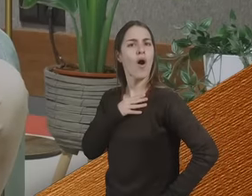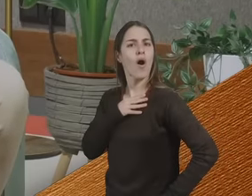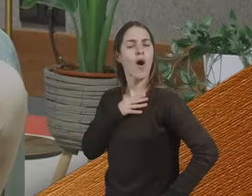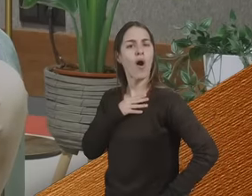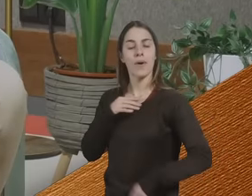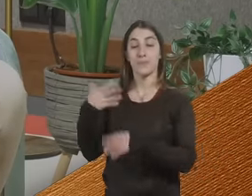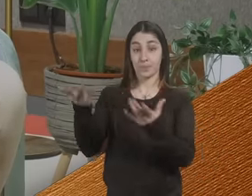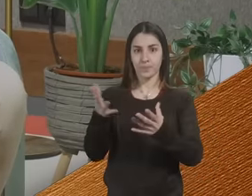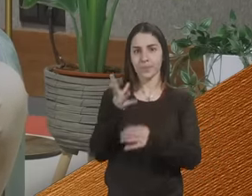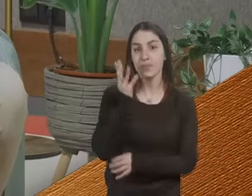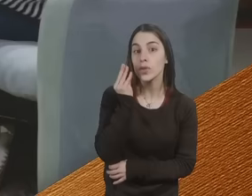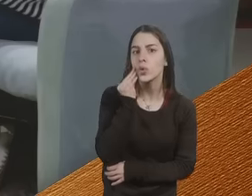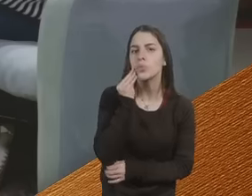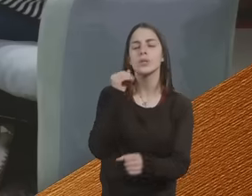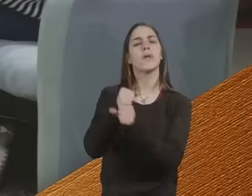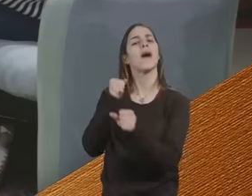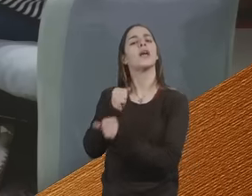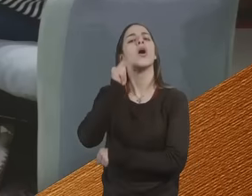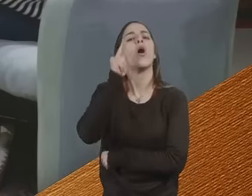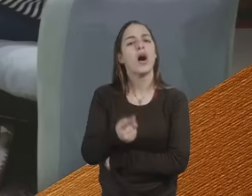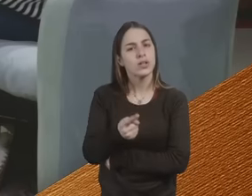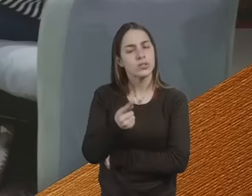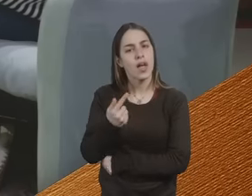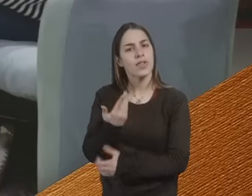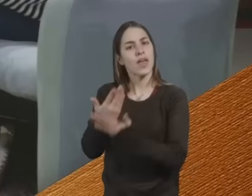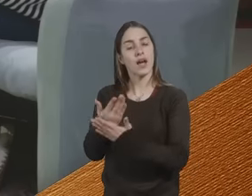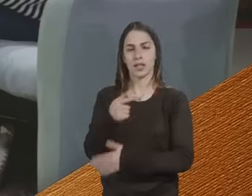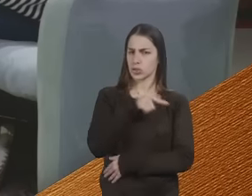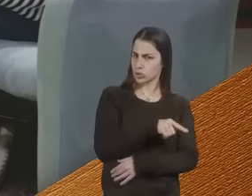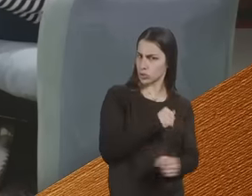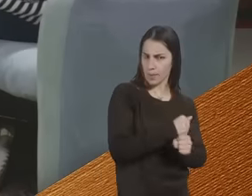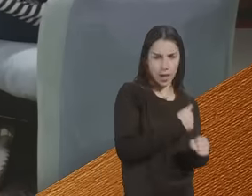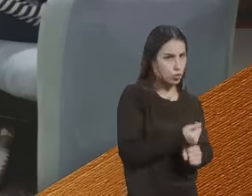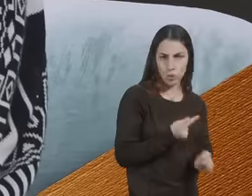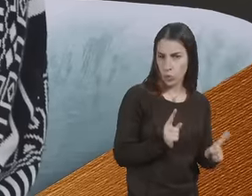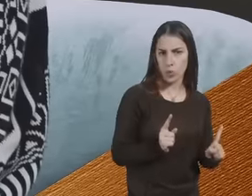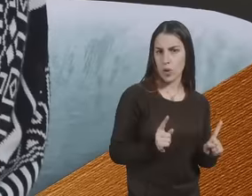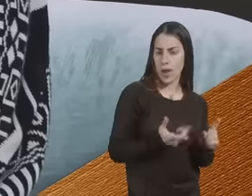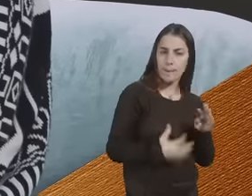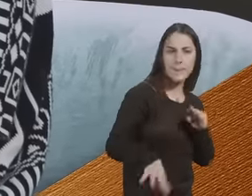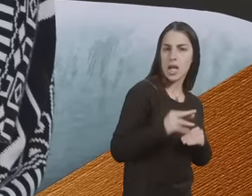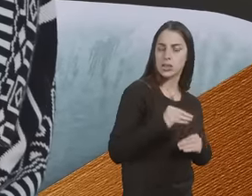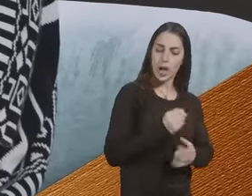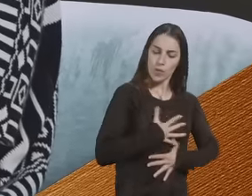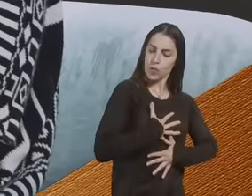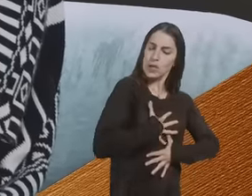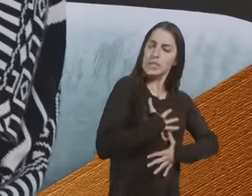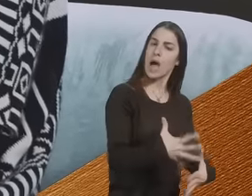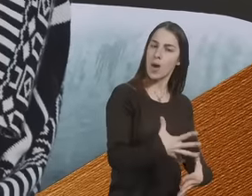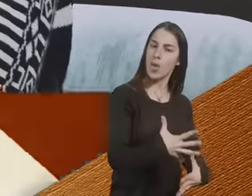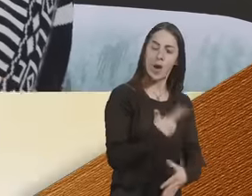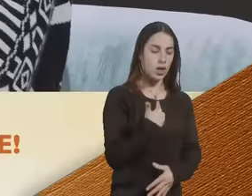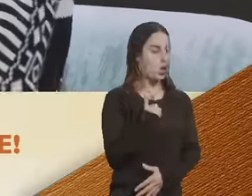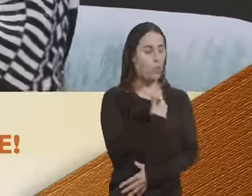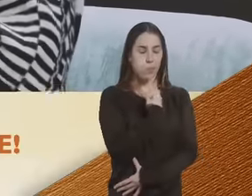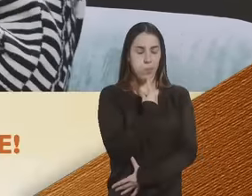Mas Matilde, diga-me, como é que o seu trabalho consegue impactar... Isto não é um trabalho. Uhum. Isto é mais. É uma vocação. Okay. E eu